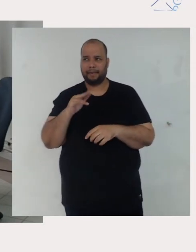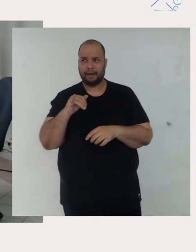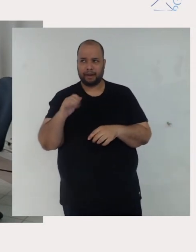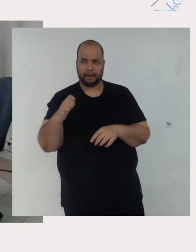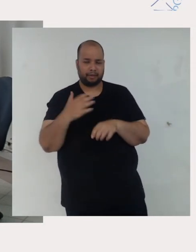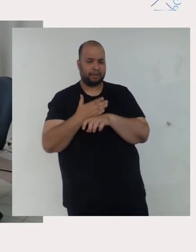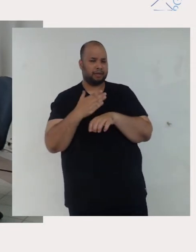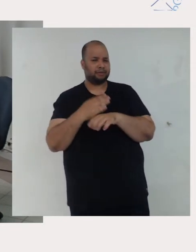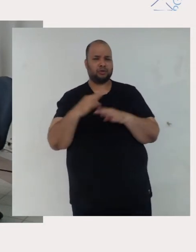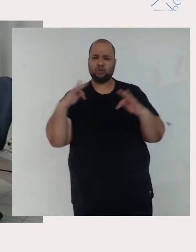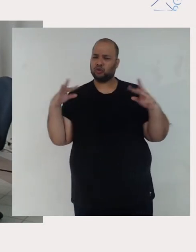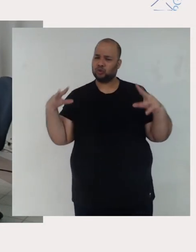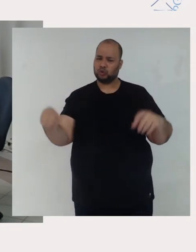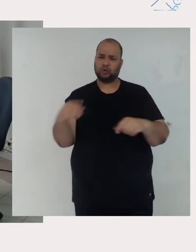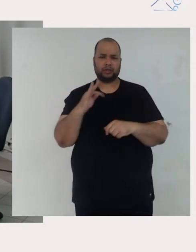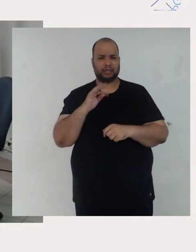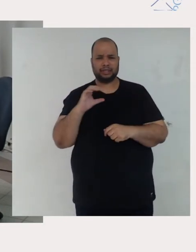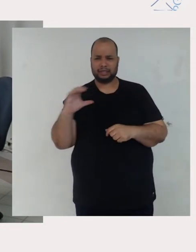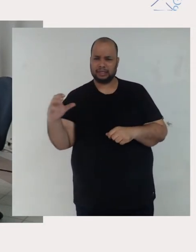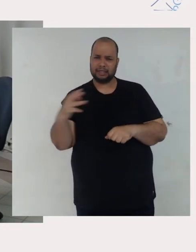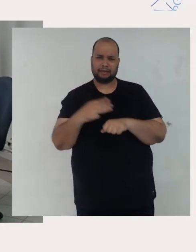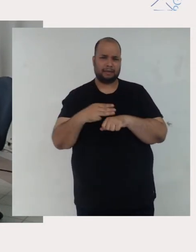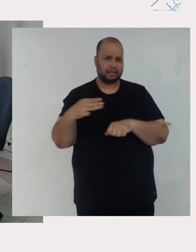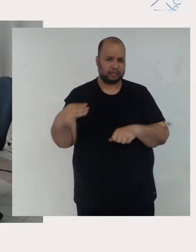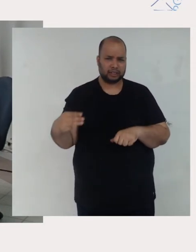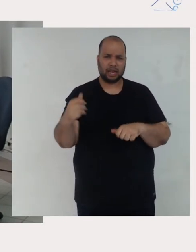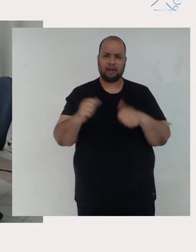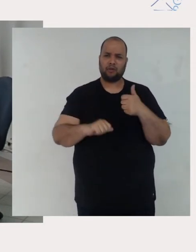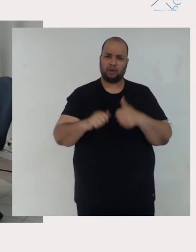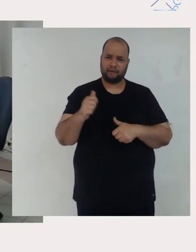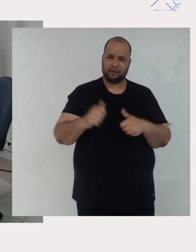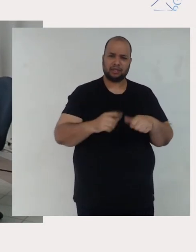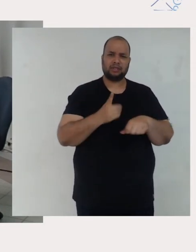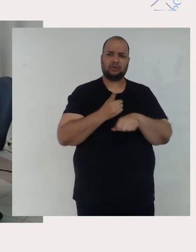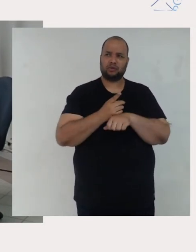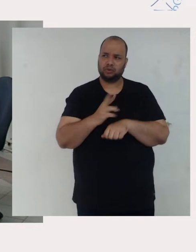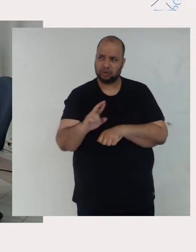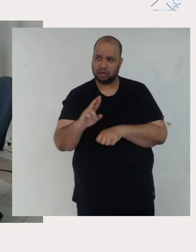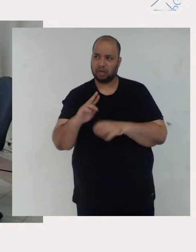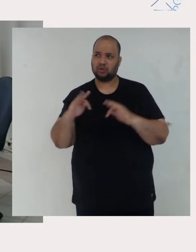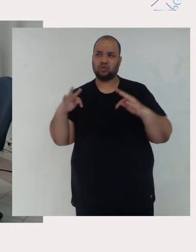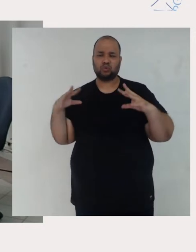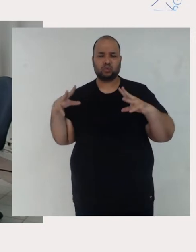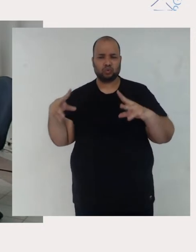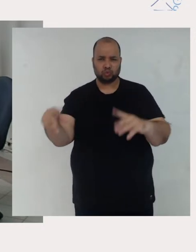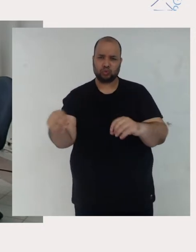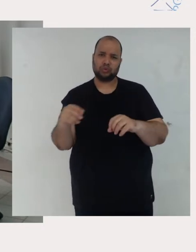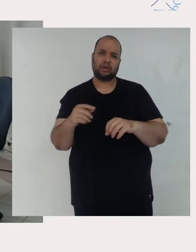TCC, mestrado, doutorado, qualificação, né, um negócio assim,